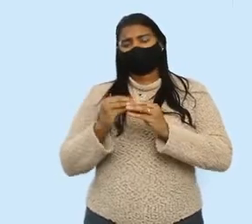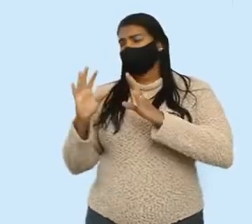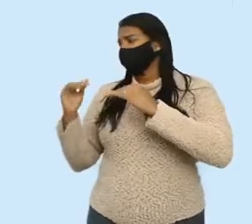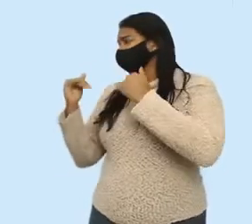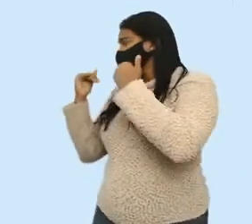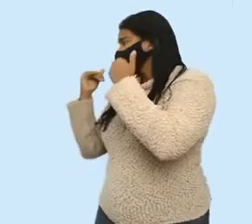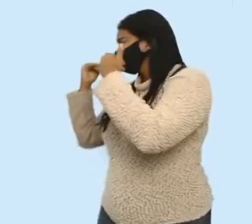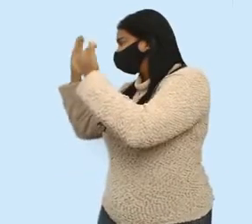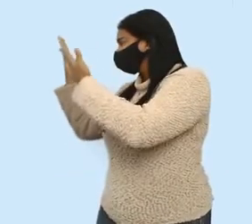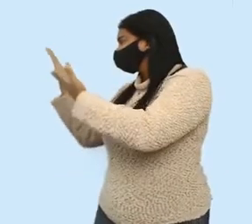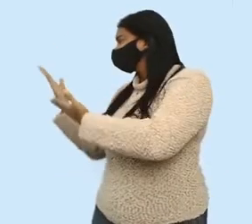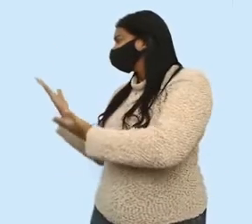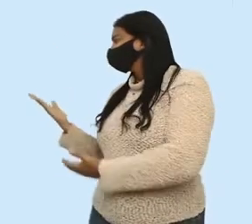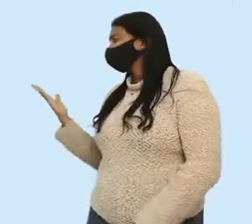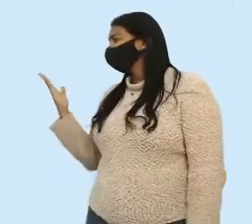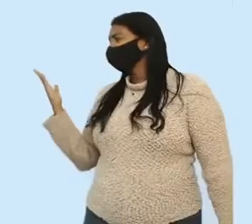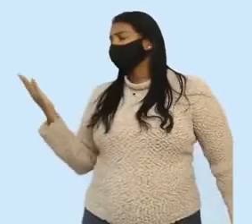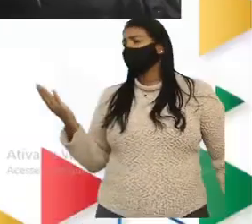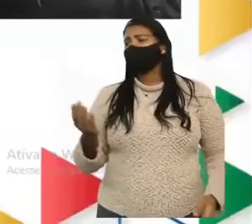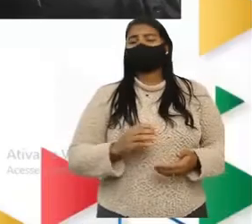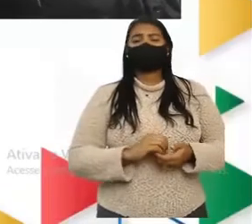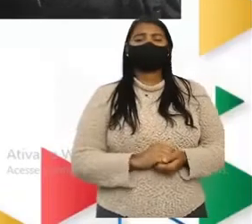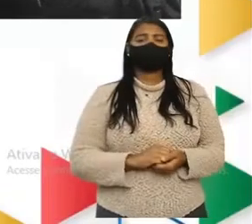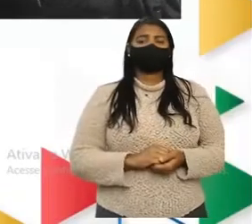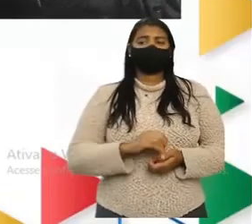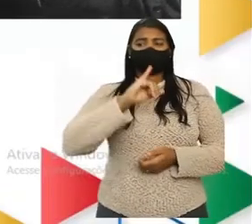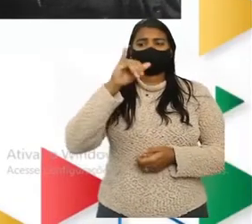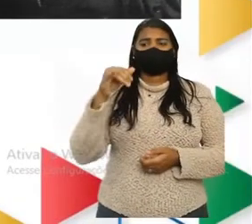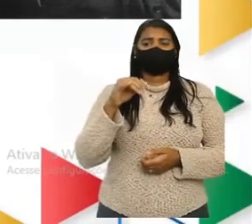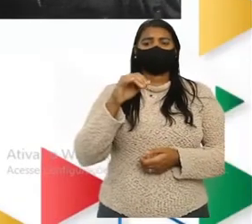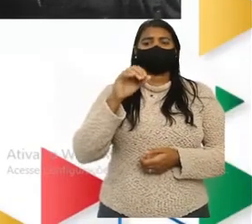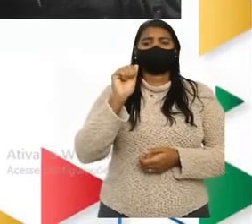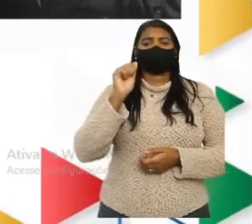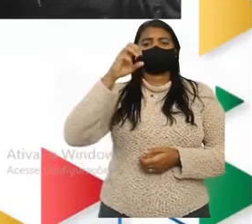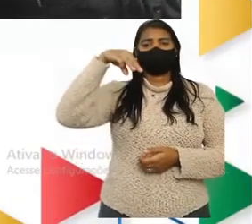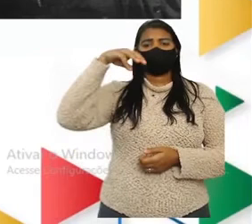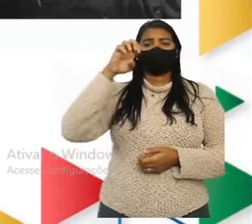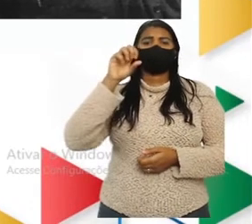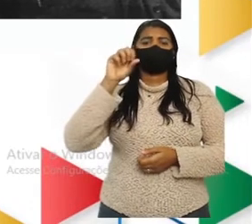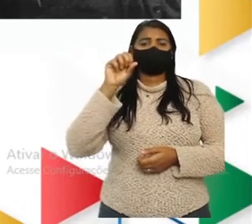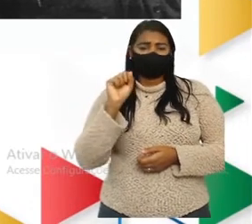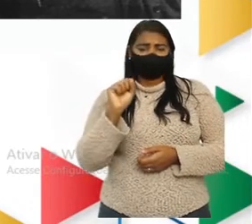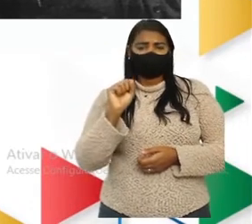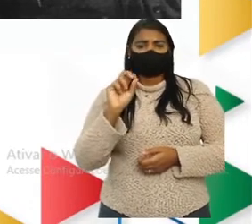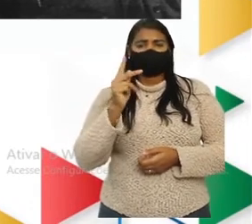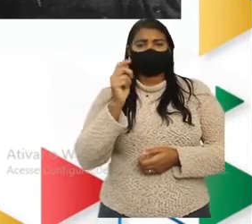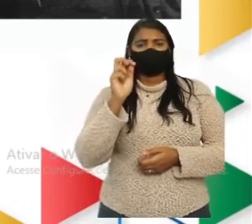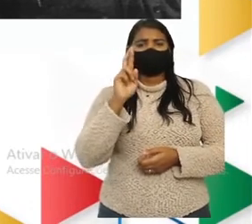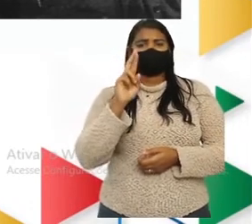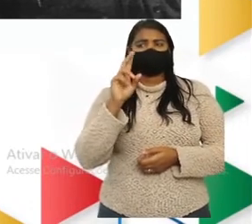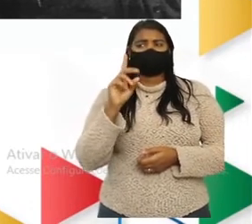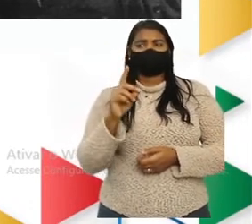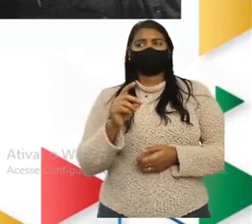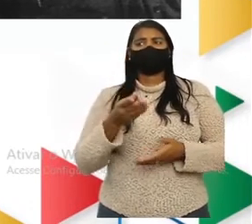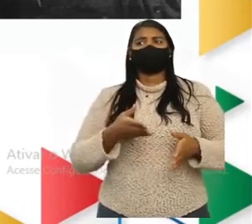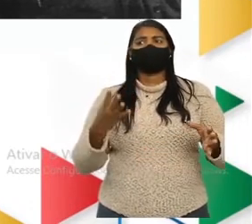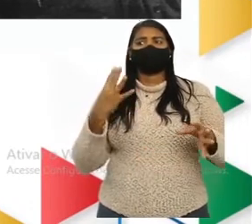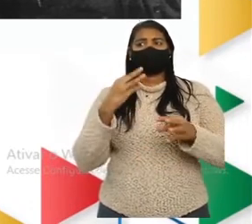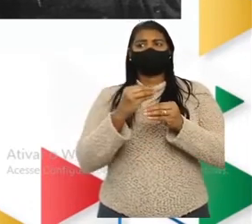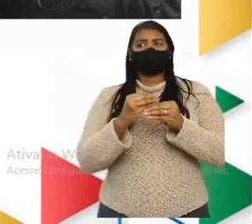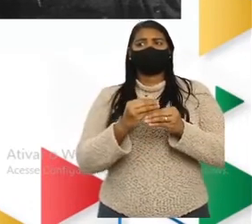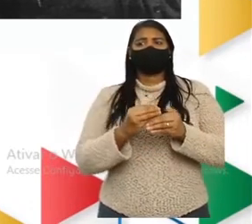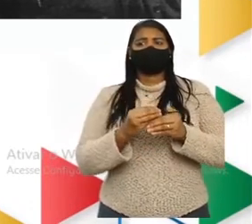aí na imagem, que é o James Kerr Hardy, no qual nós temos o nascimento do